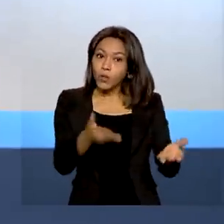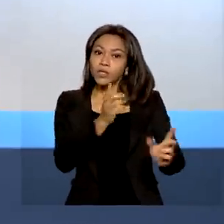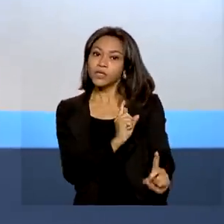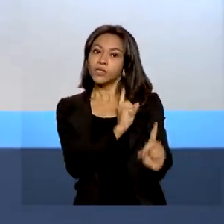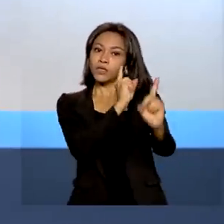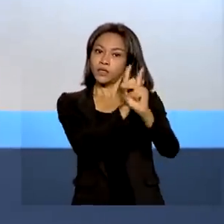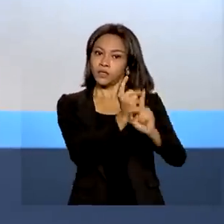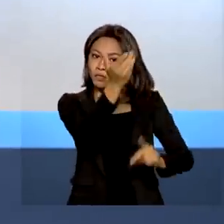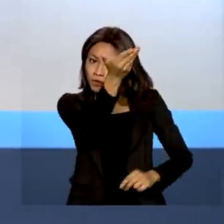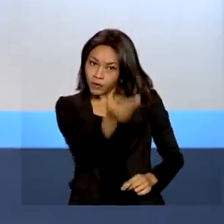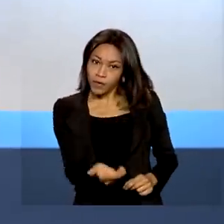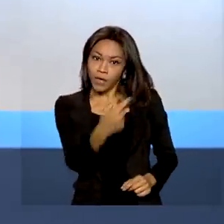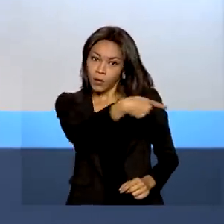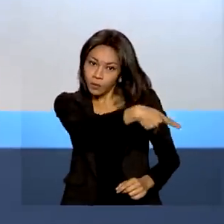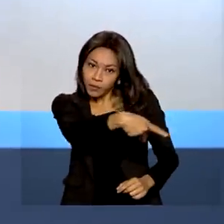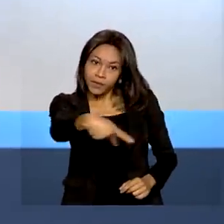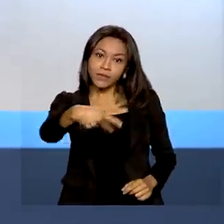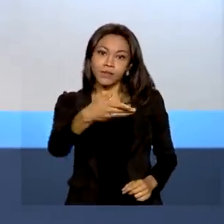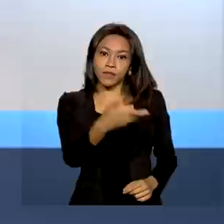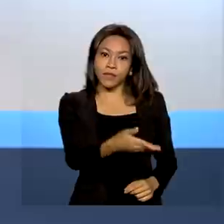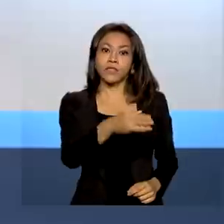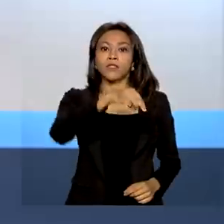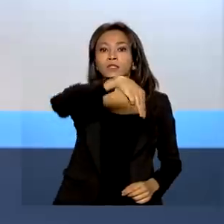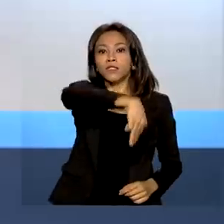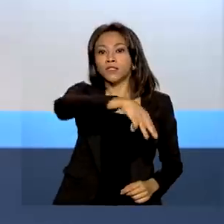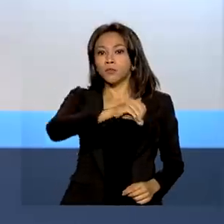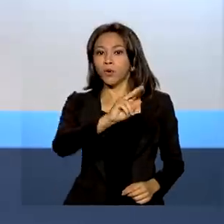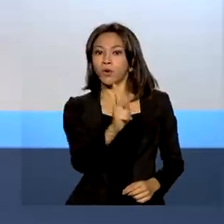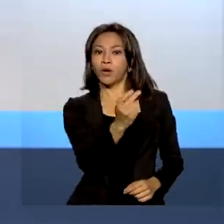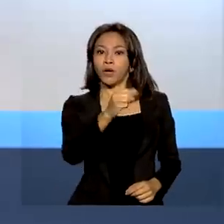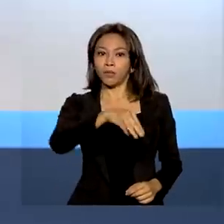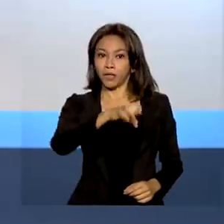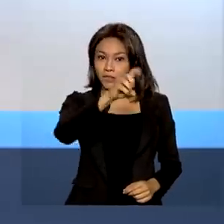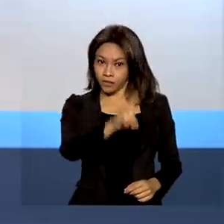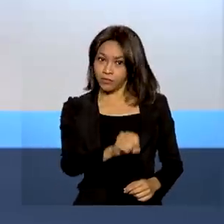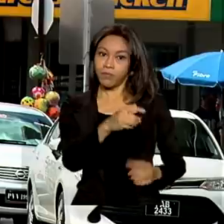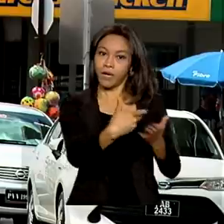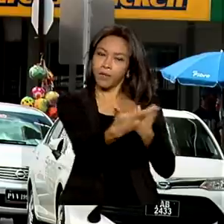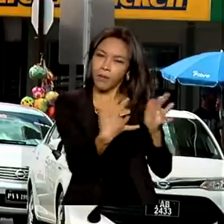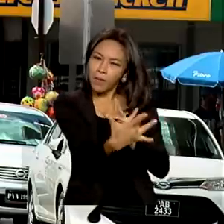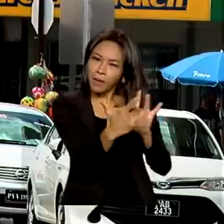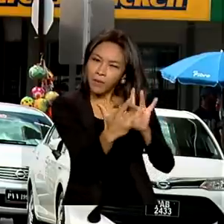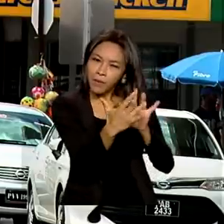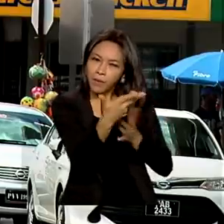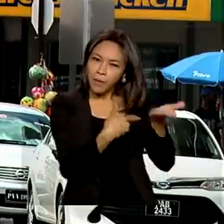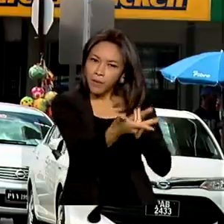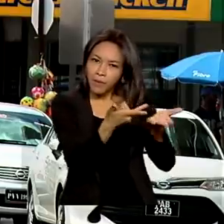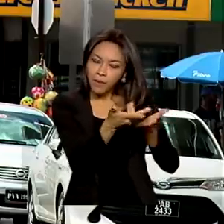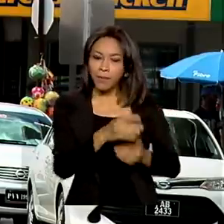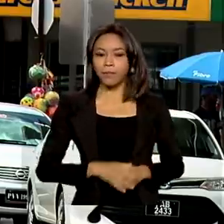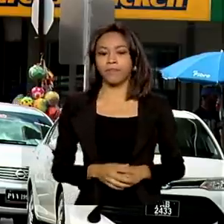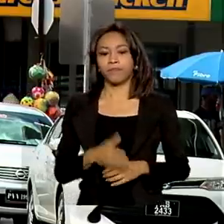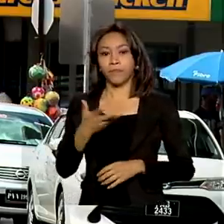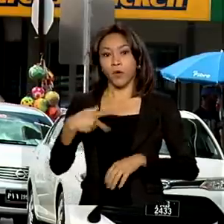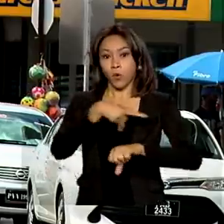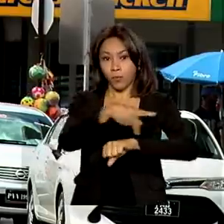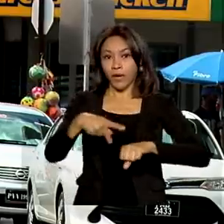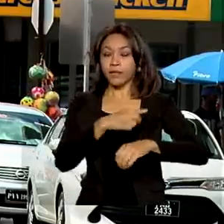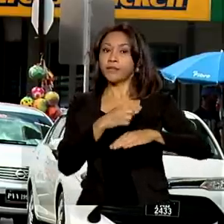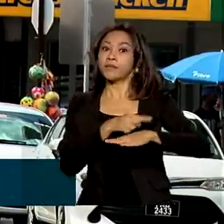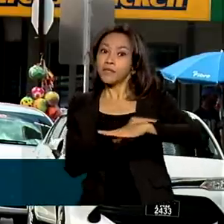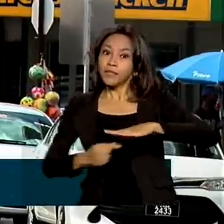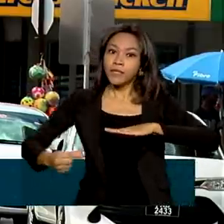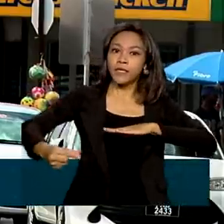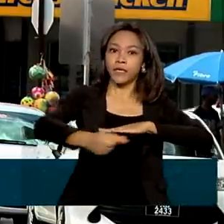o presidente Mohamed i finally para reforçar as relações entre os dois países a Diana faz fronteira com Brasil